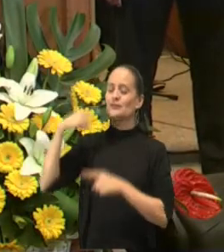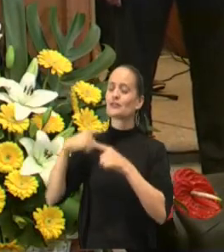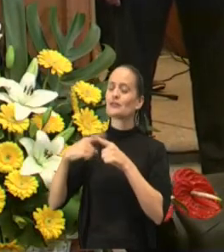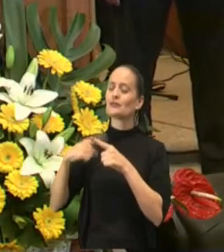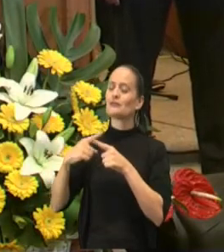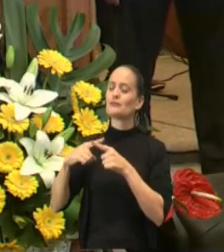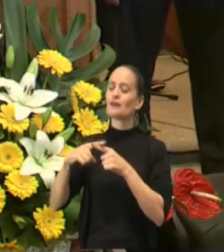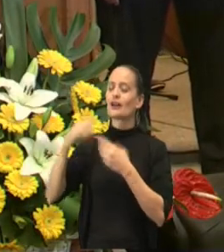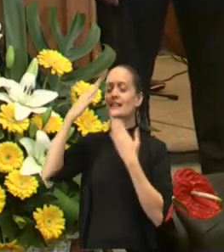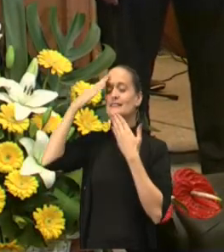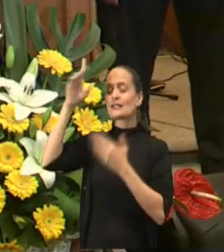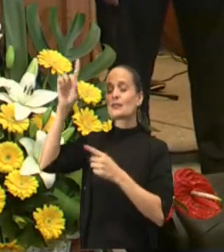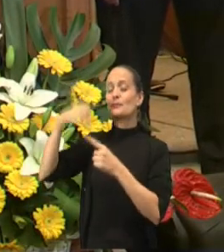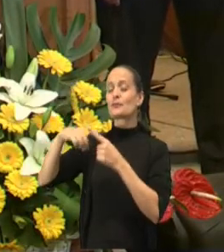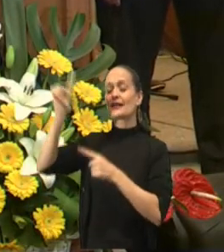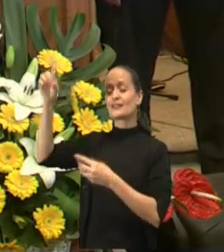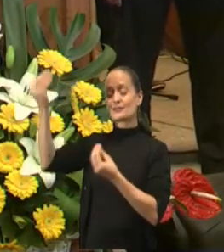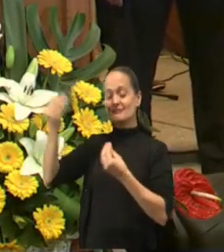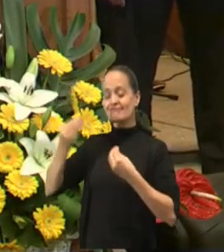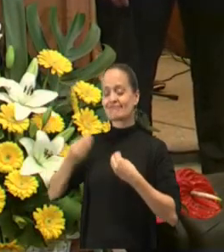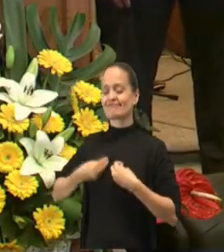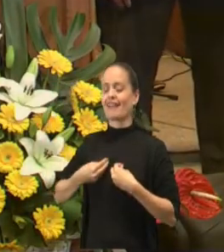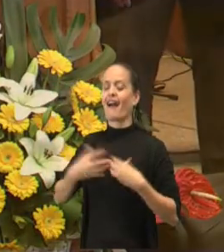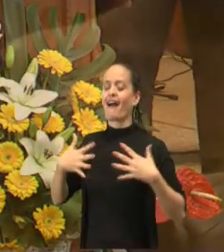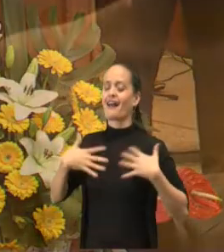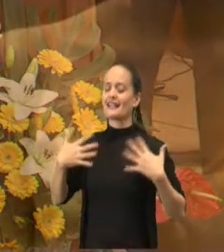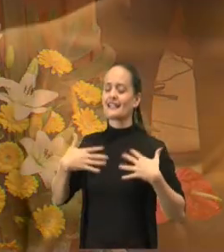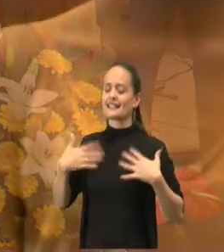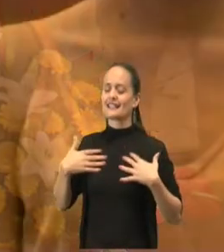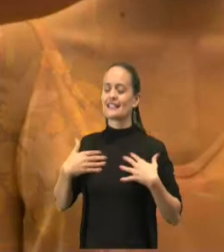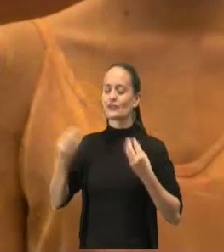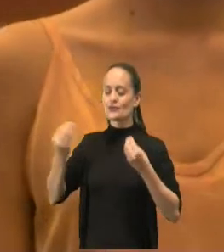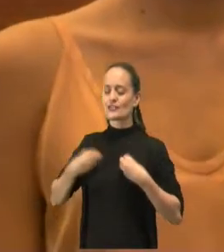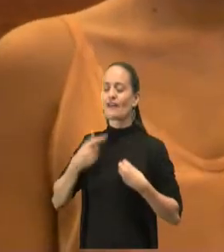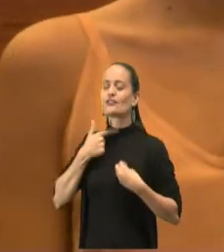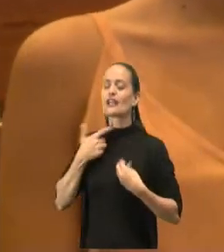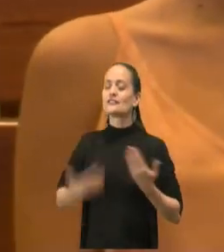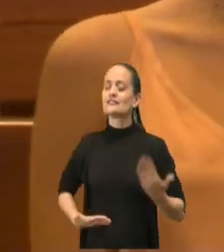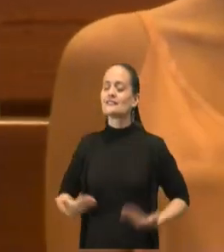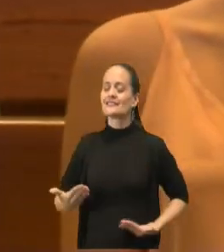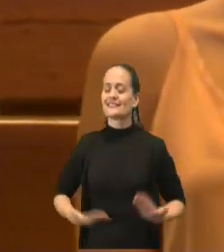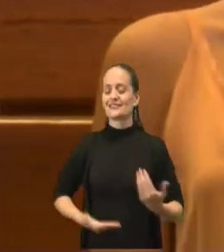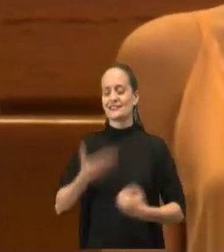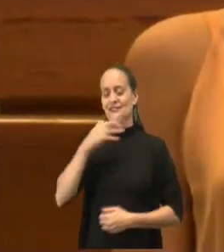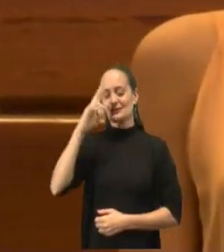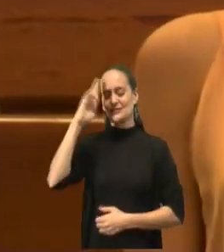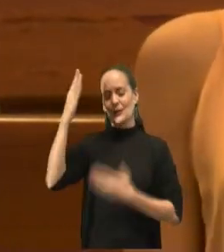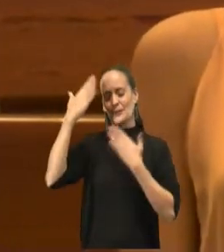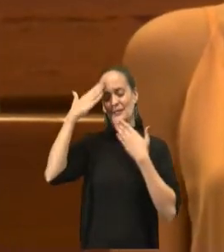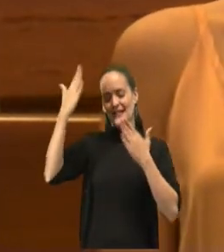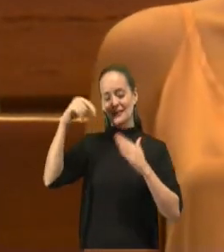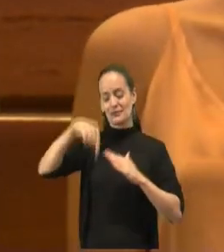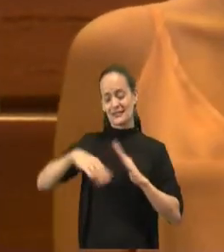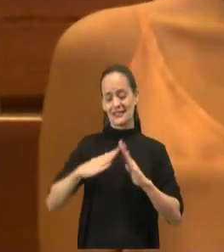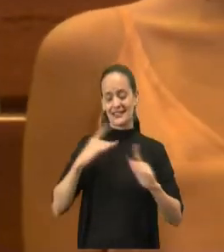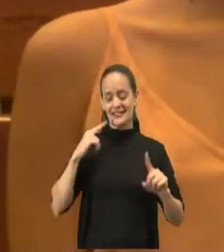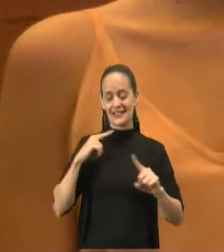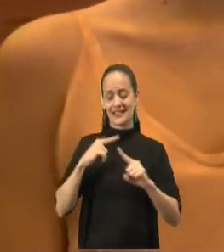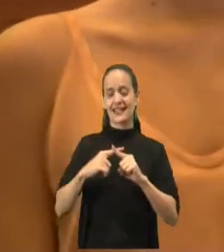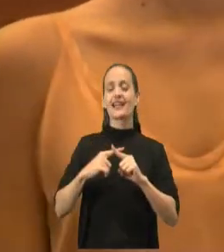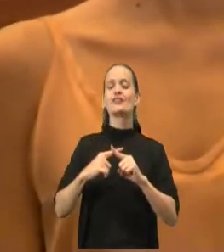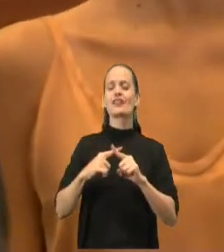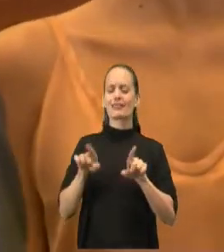coloca alegria e vontade e desejo de servir ao Senhor. Obrigado mais uma vez por esta igreja, obrigado pelas